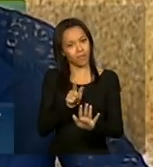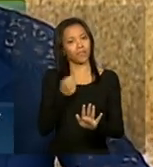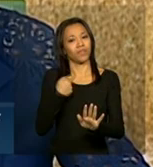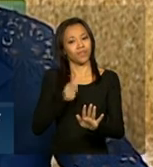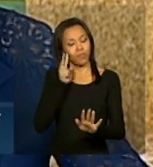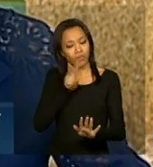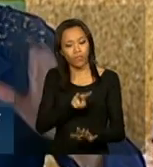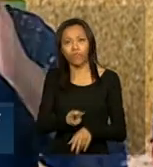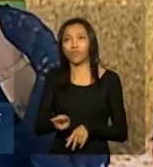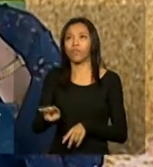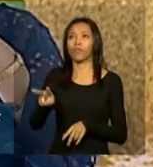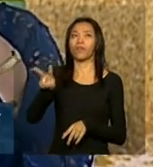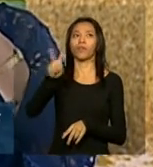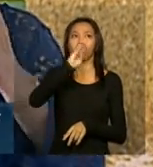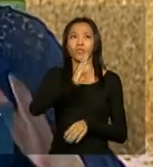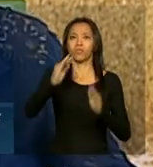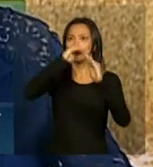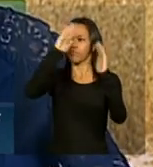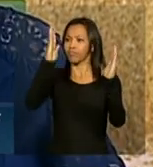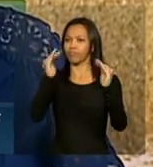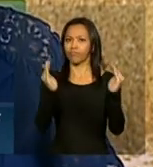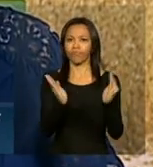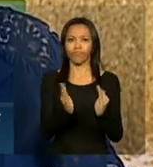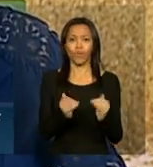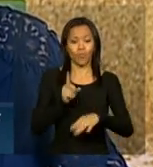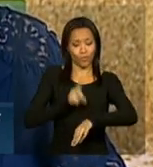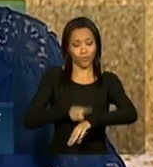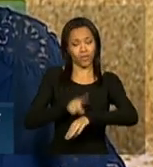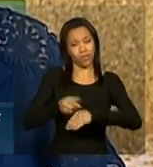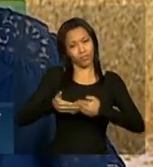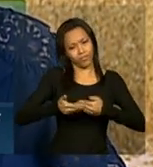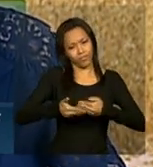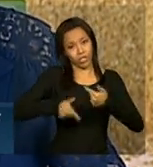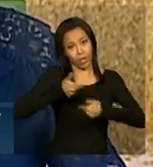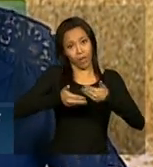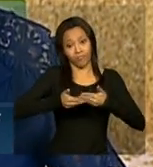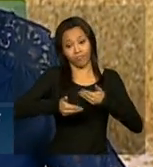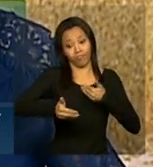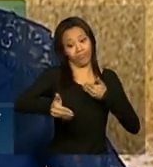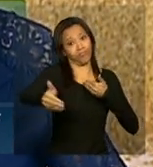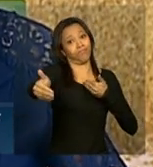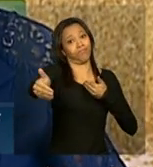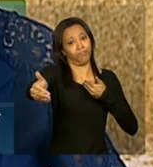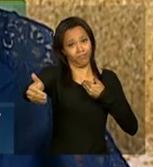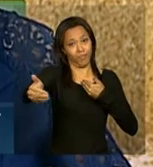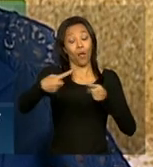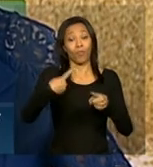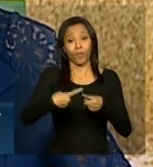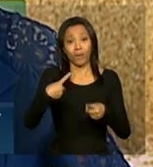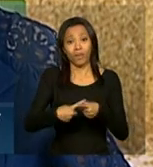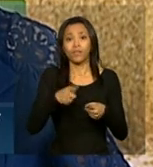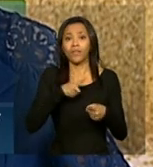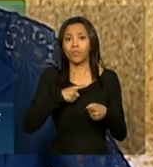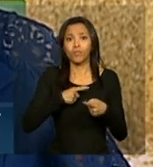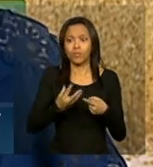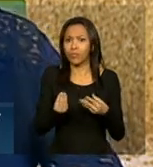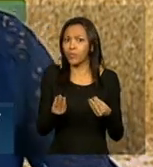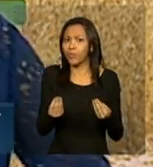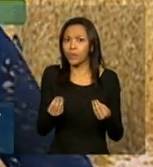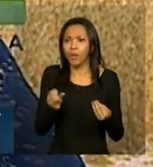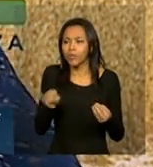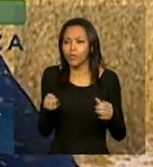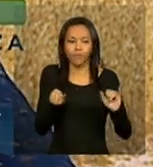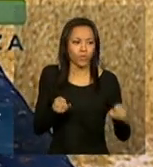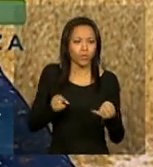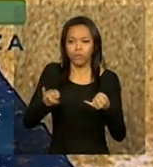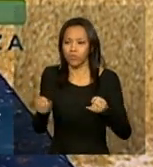país com uma visão de mais longo prazo. Por quê? Porque nós temos muitas oportunidades,